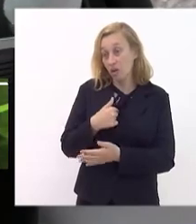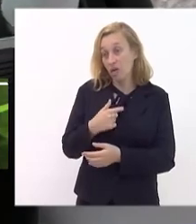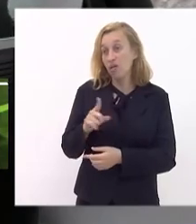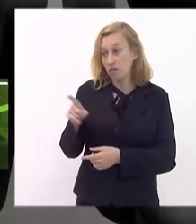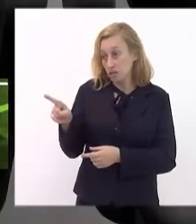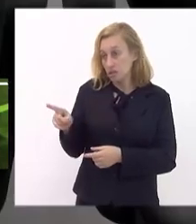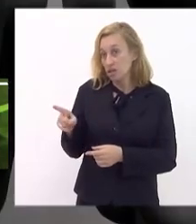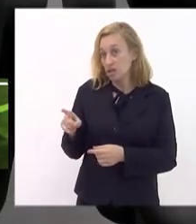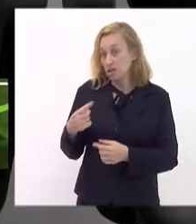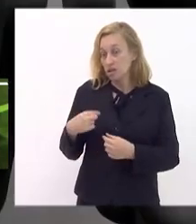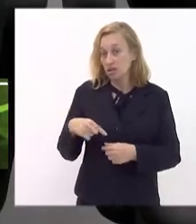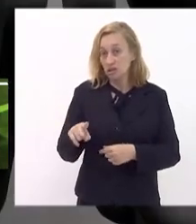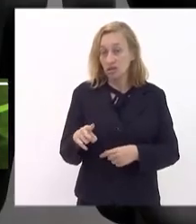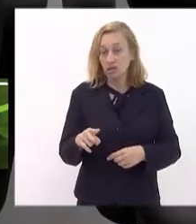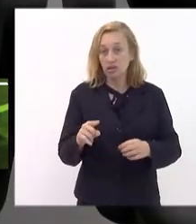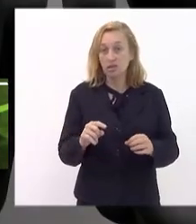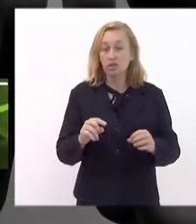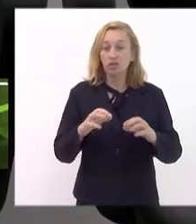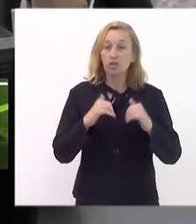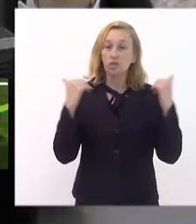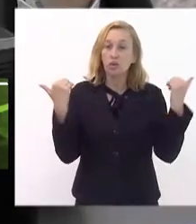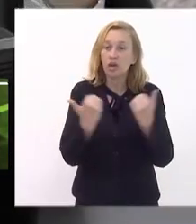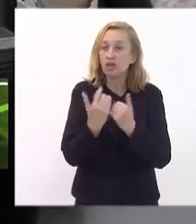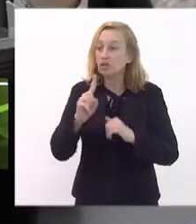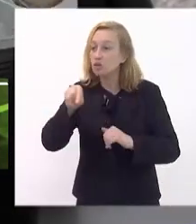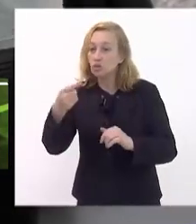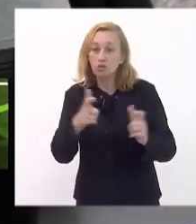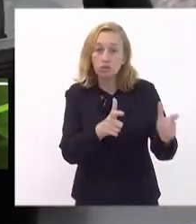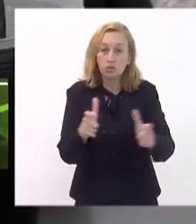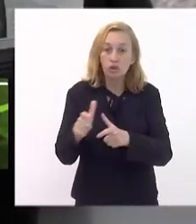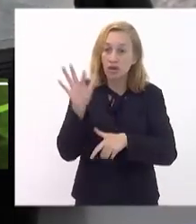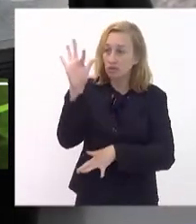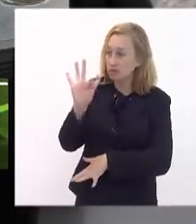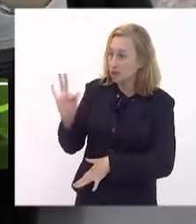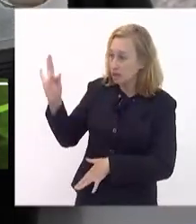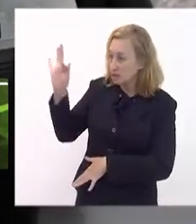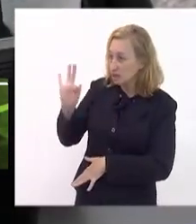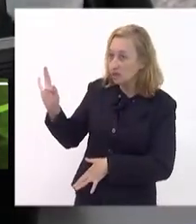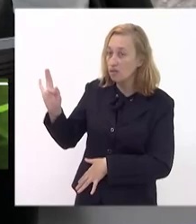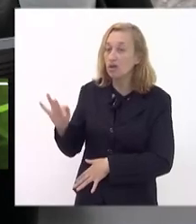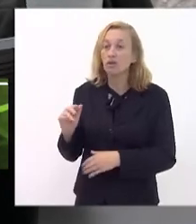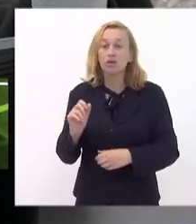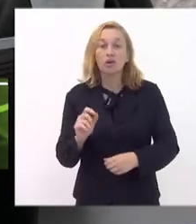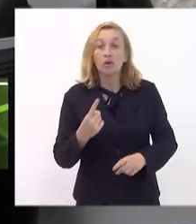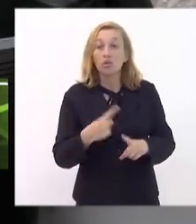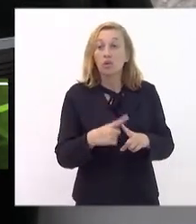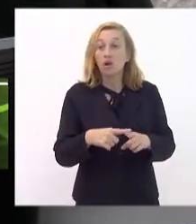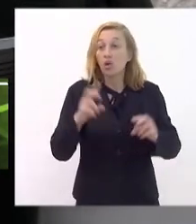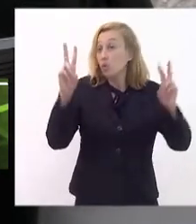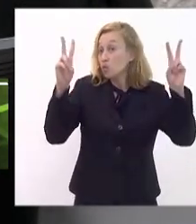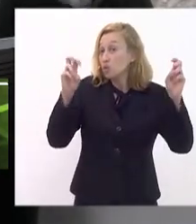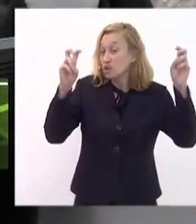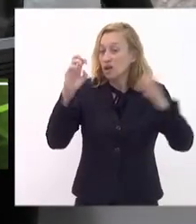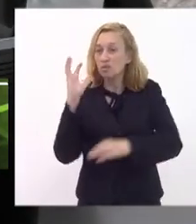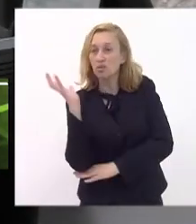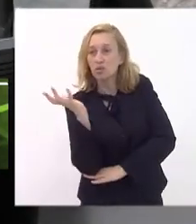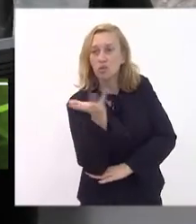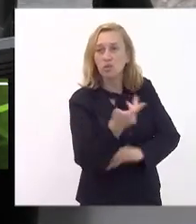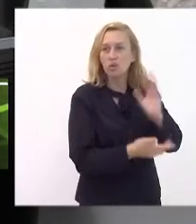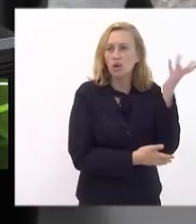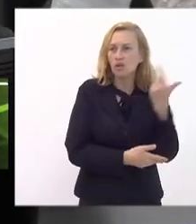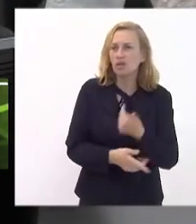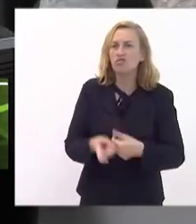estão participando de congressos em outras unidades federativas, porque os temas de meio ambiente eles são